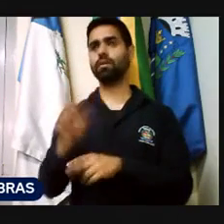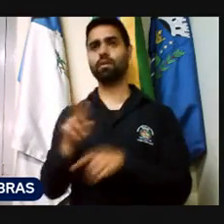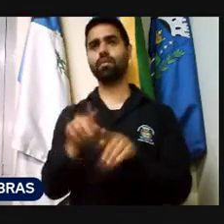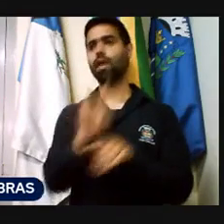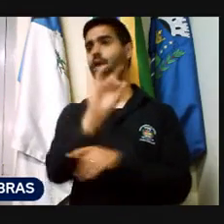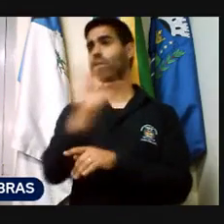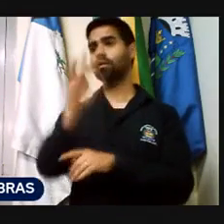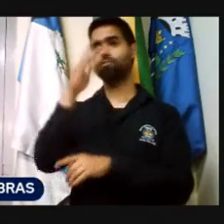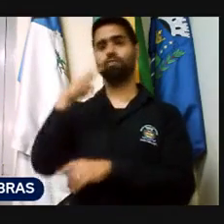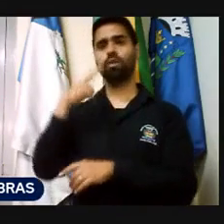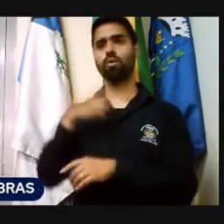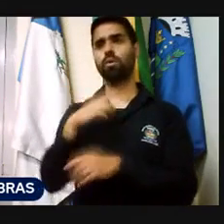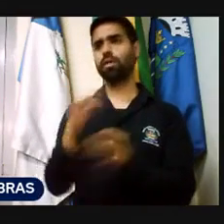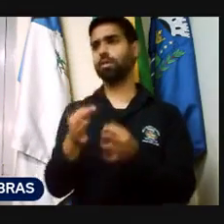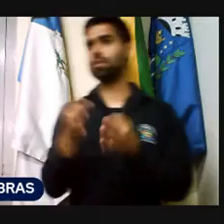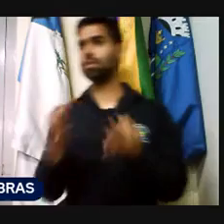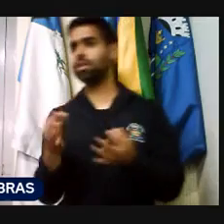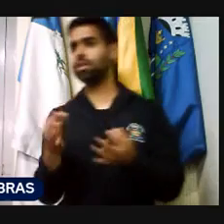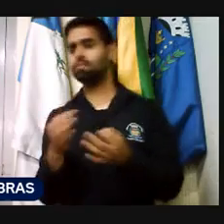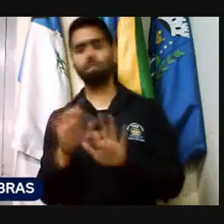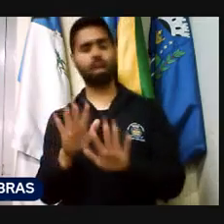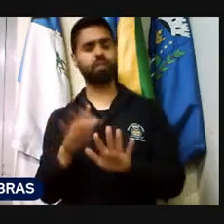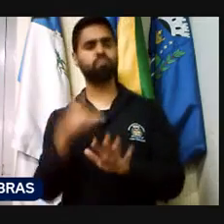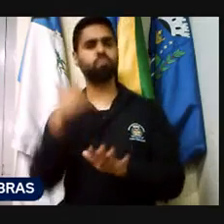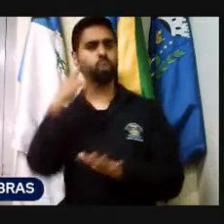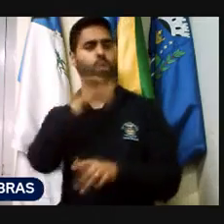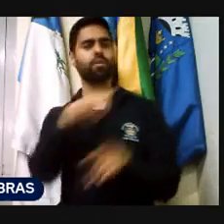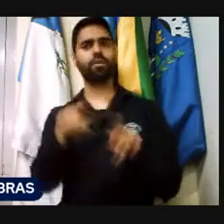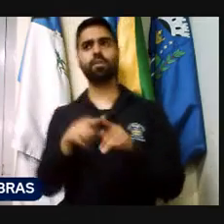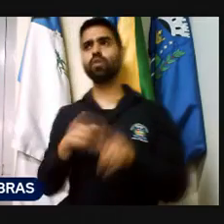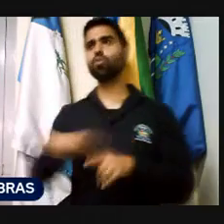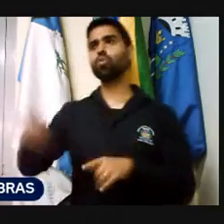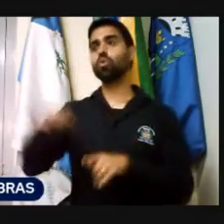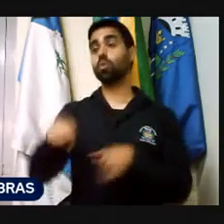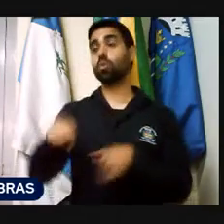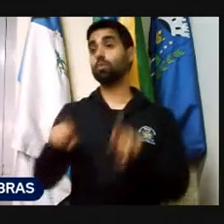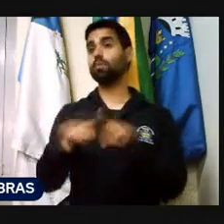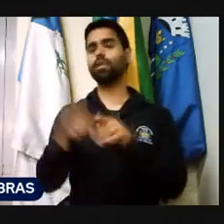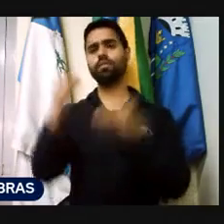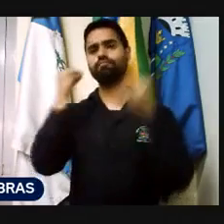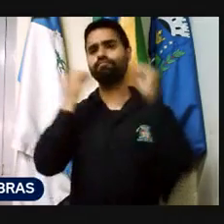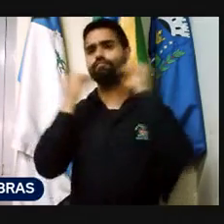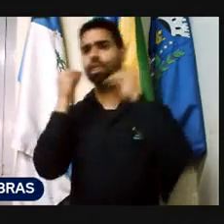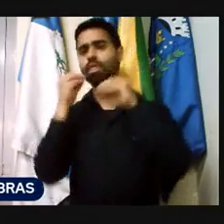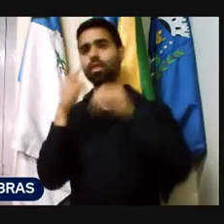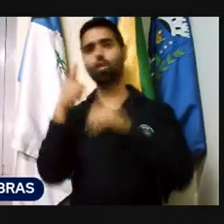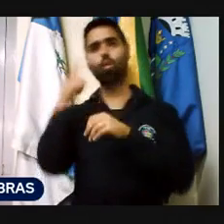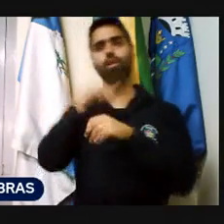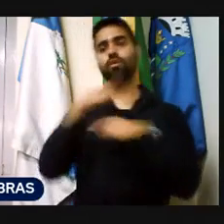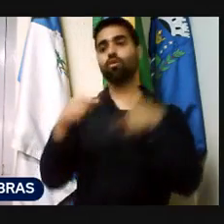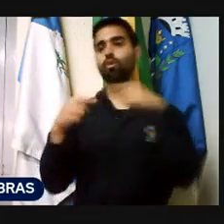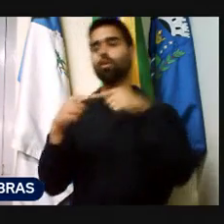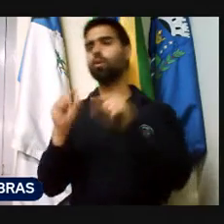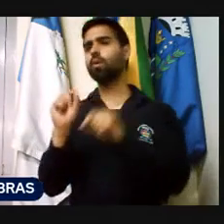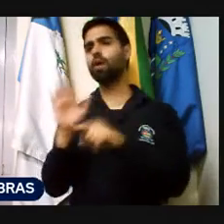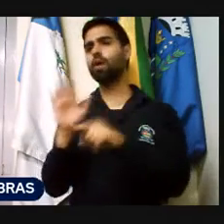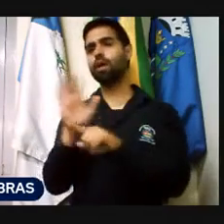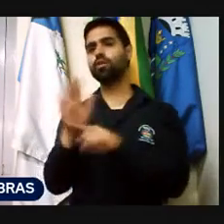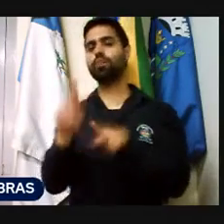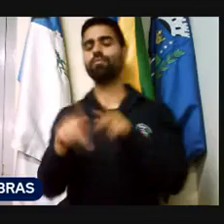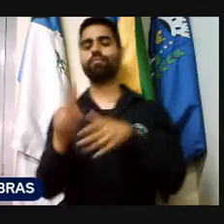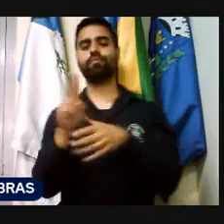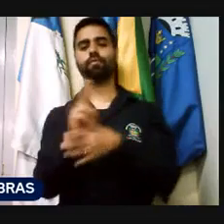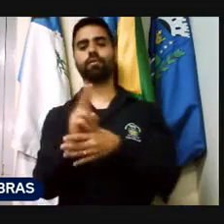sua simplicidade, com a tua capacidade, mas todos nós tentamos alcançar o nosso objetivo, que é atender o povo